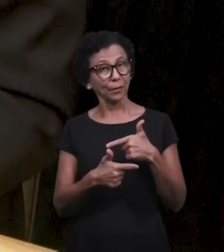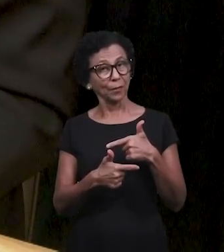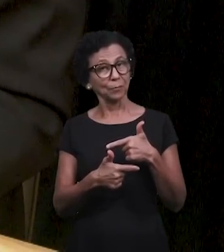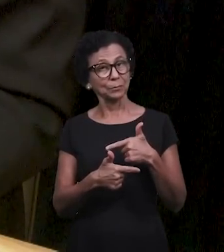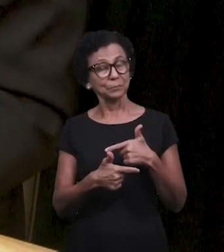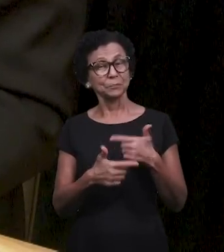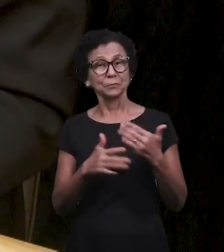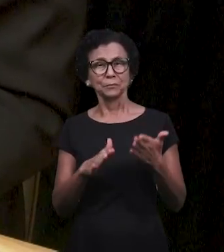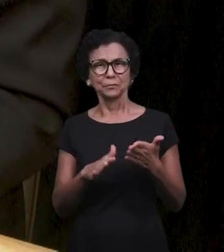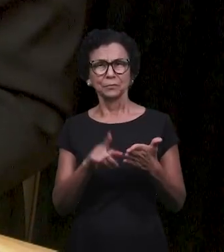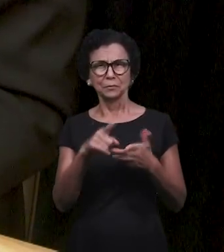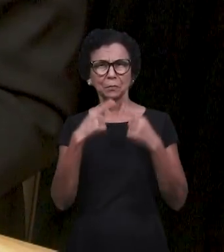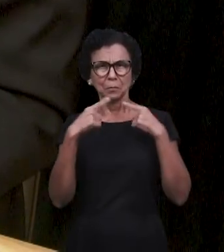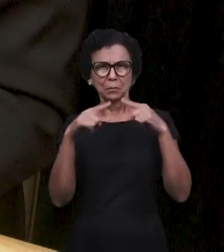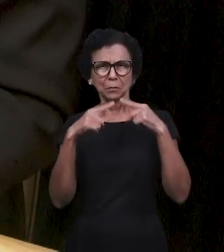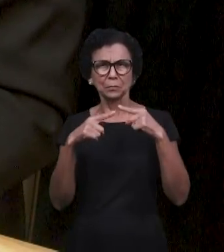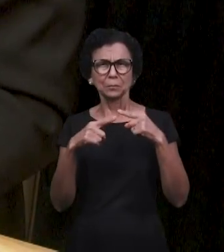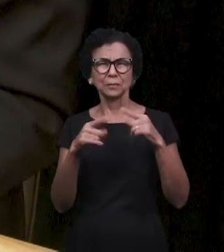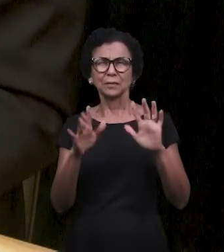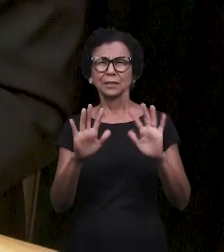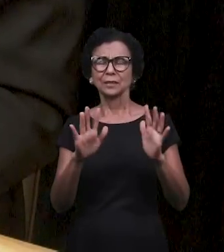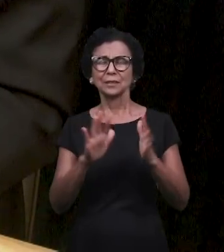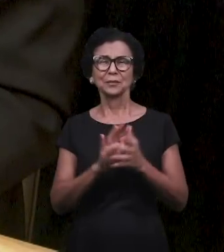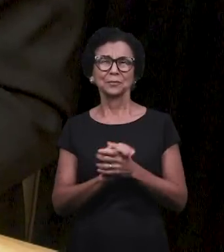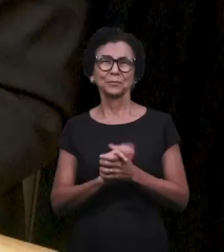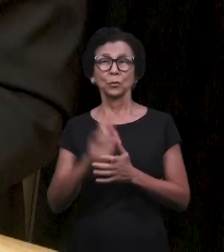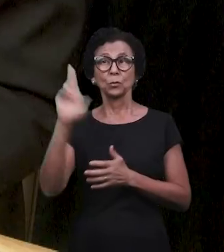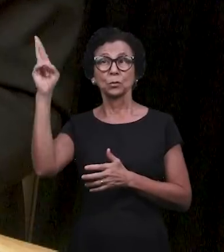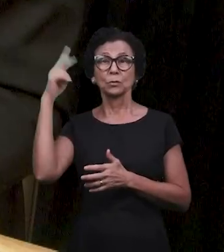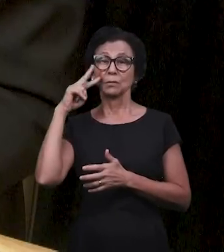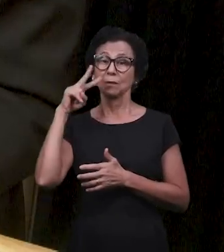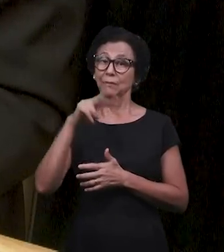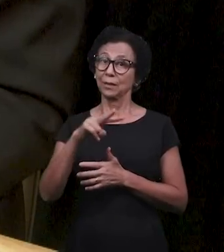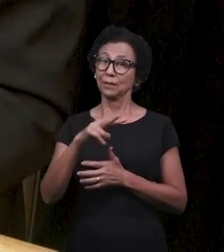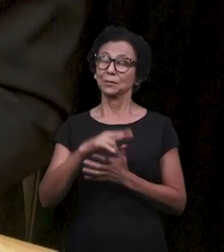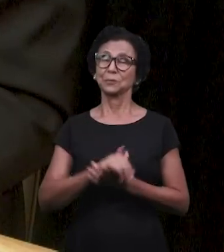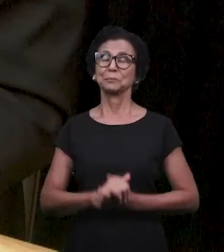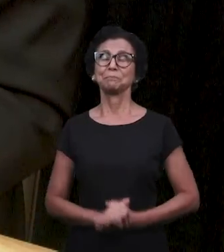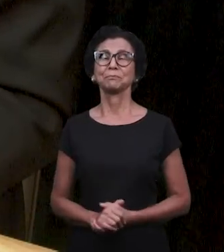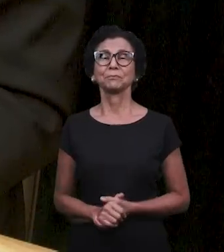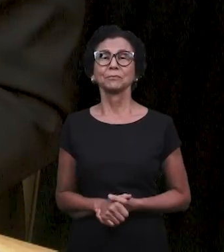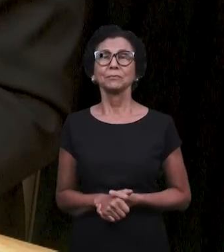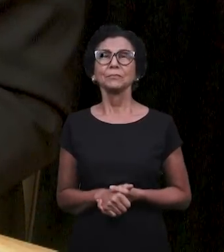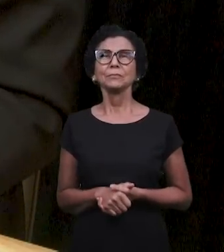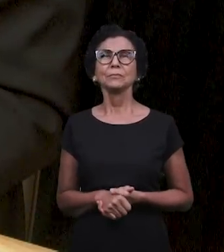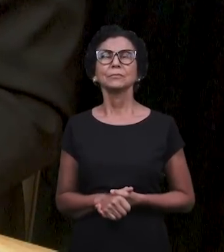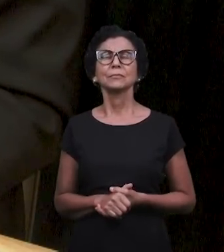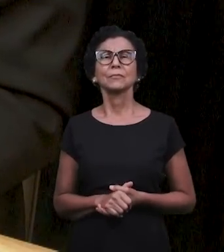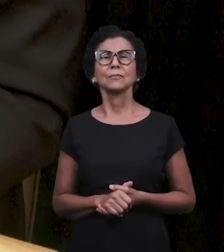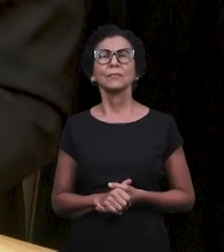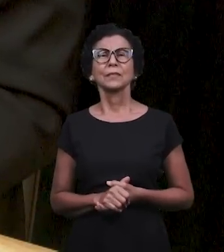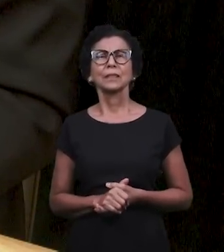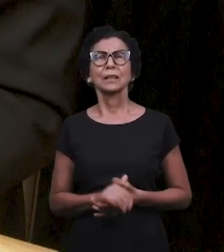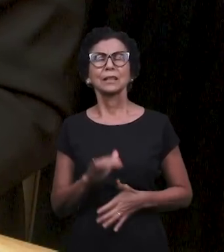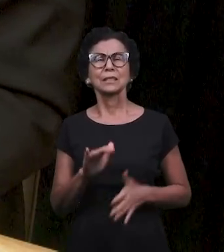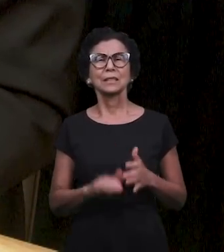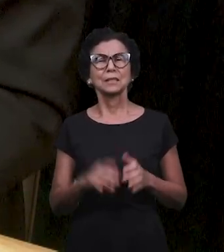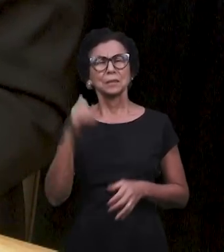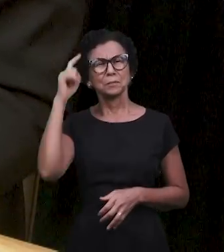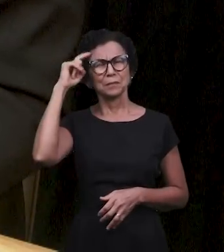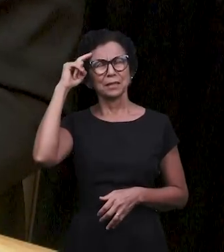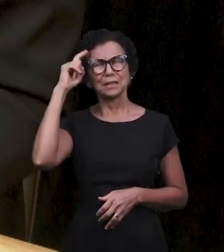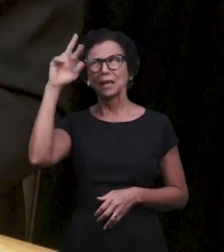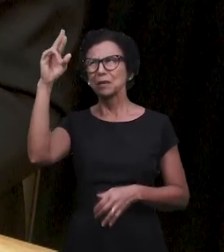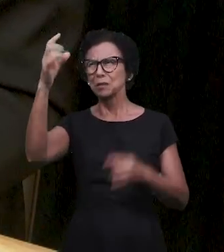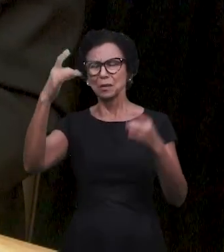Deus fosse um Deus de longe. Deus é Deus de perto. O homem às vezes pensa que Deus nos abandonou no deserto.